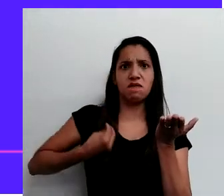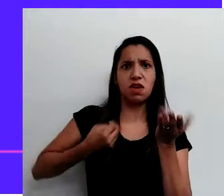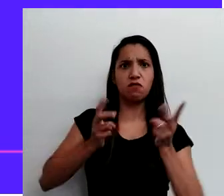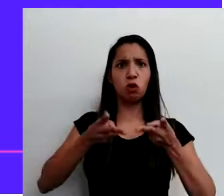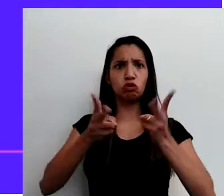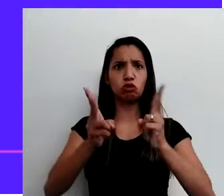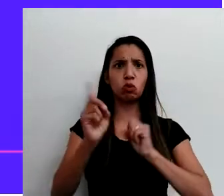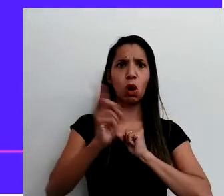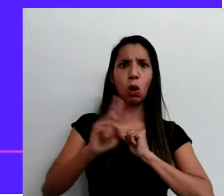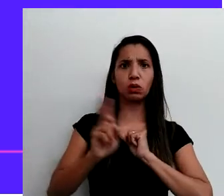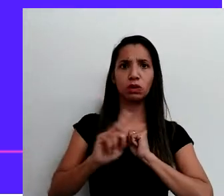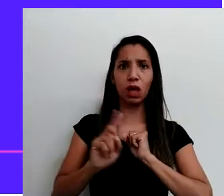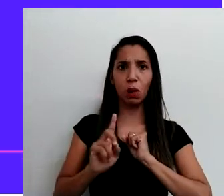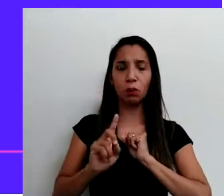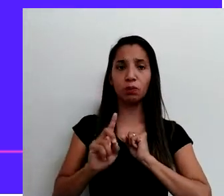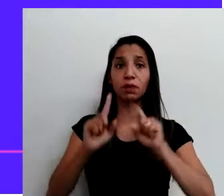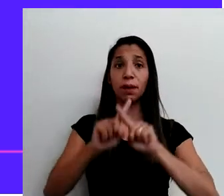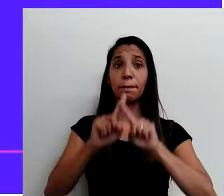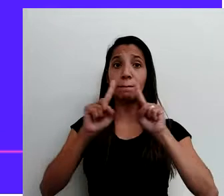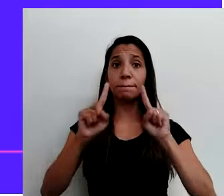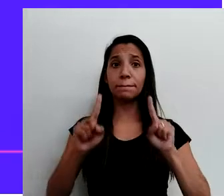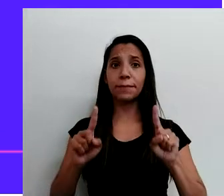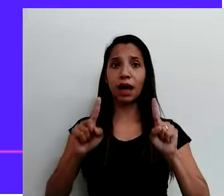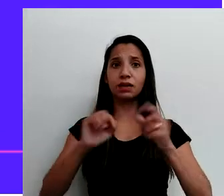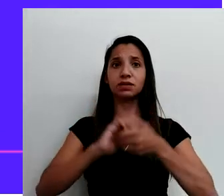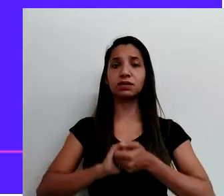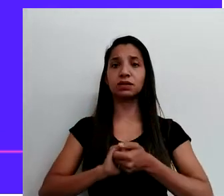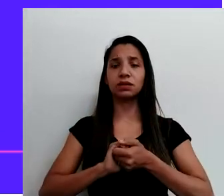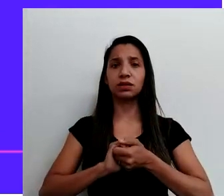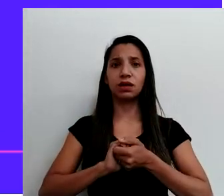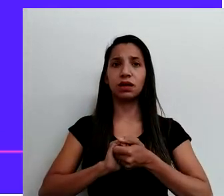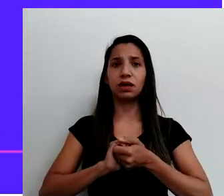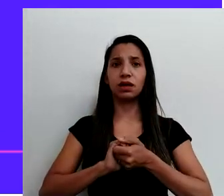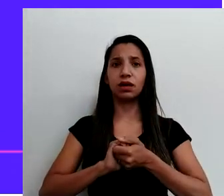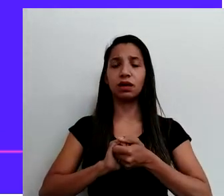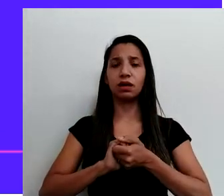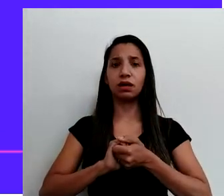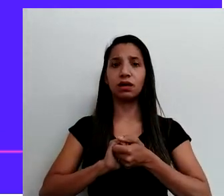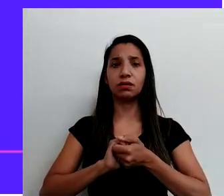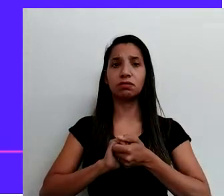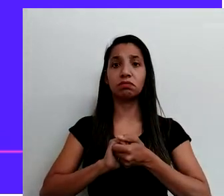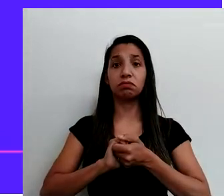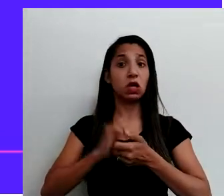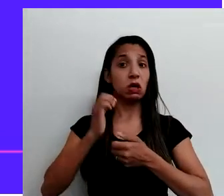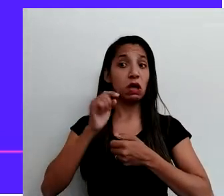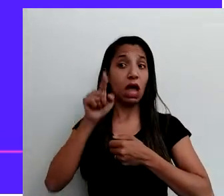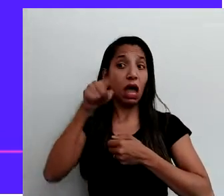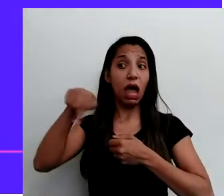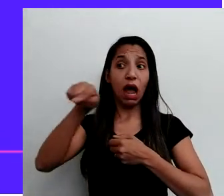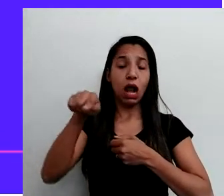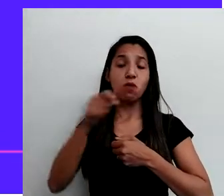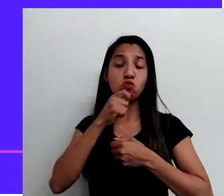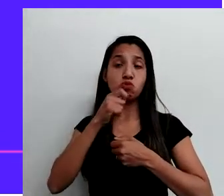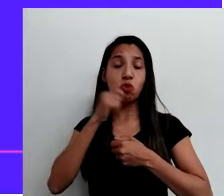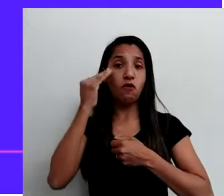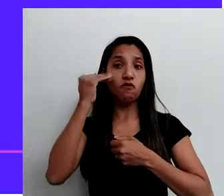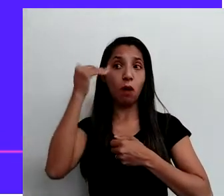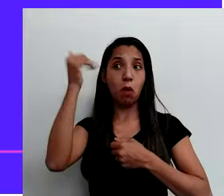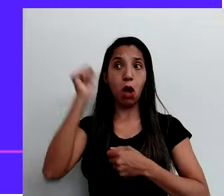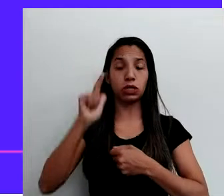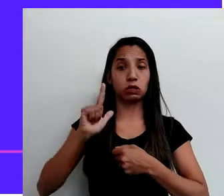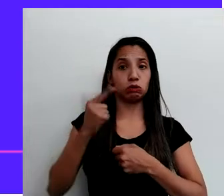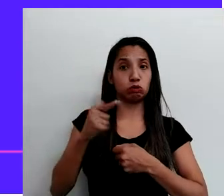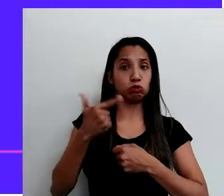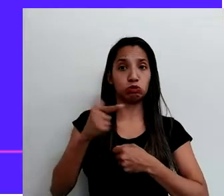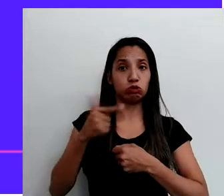na ocasião, ela não era conhecida como ela ficou, né, no mundo todo, ela era conhecida no Paquistão e algumas pessoas